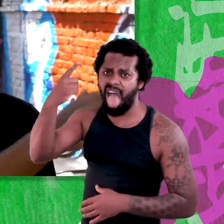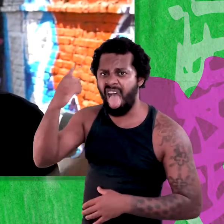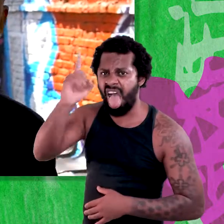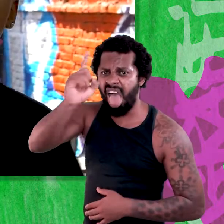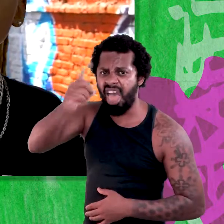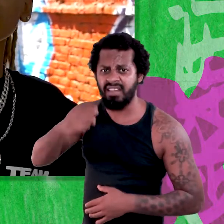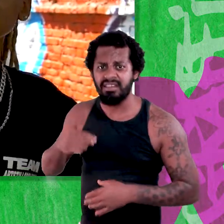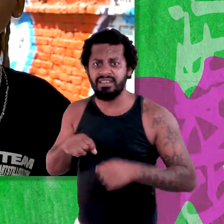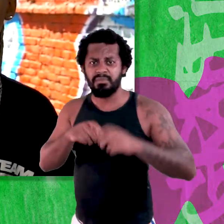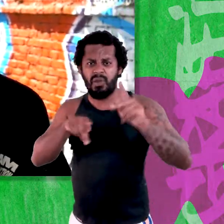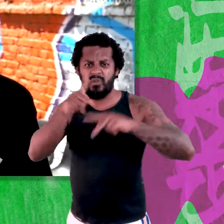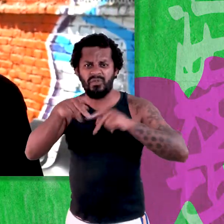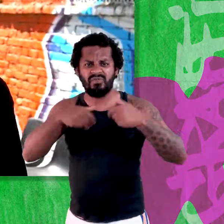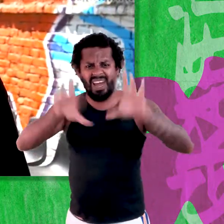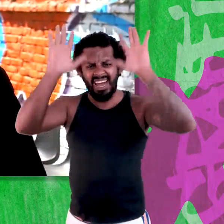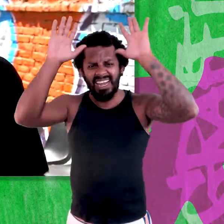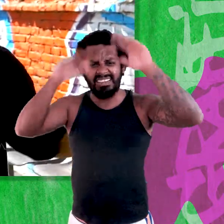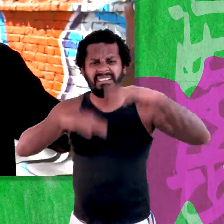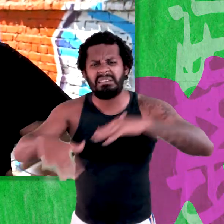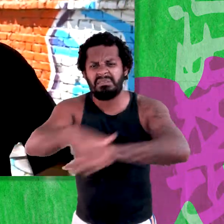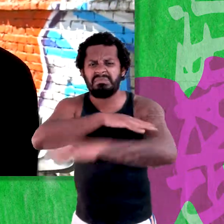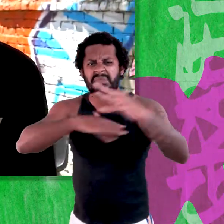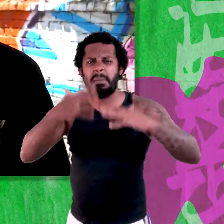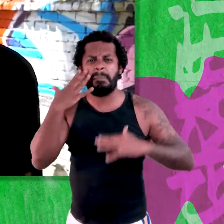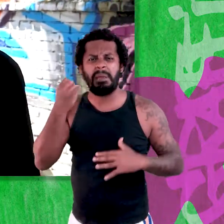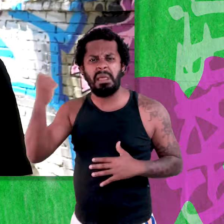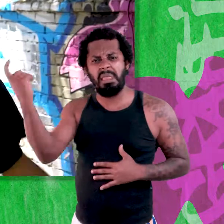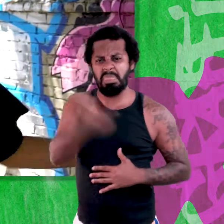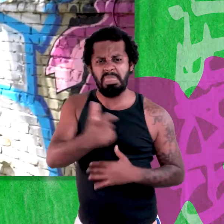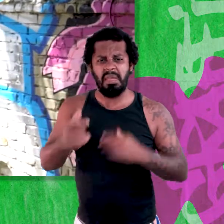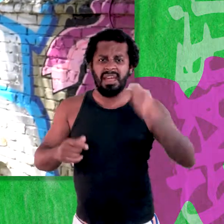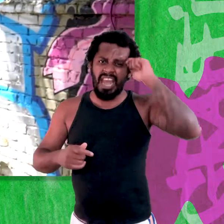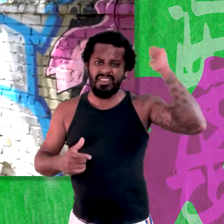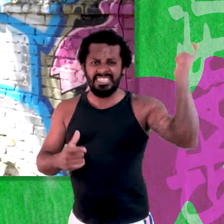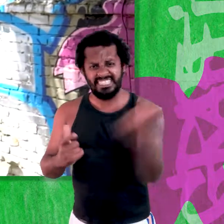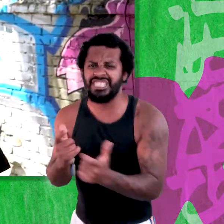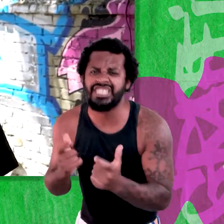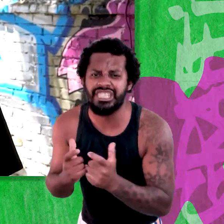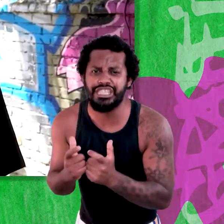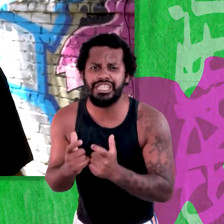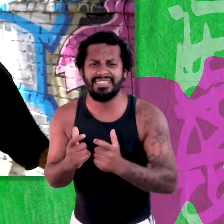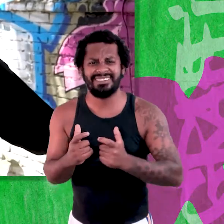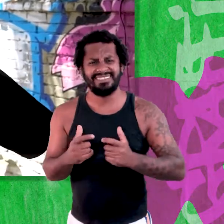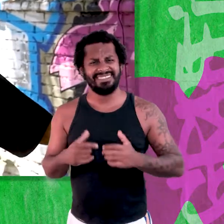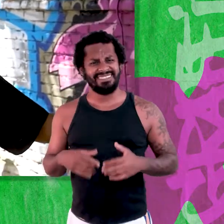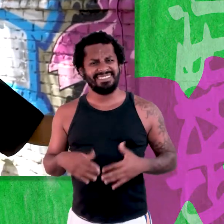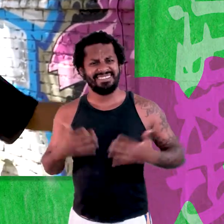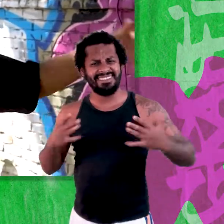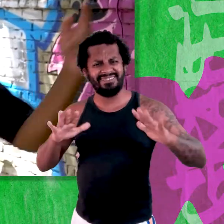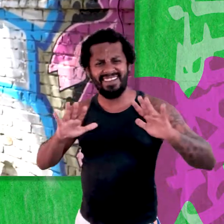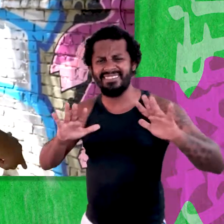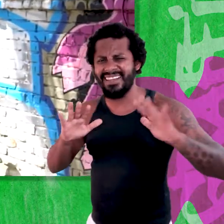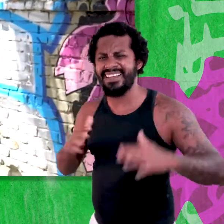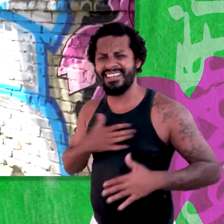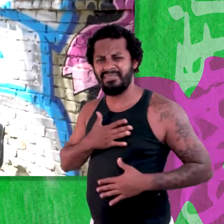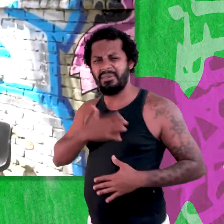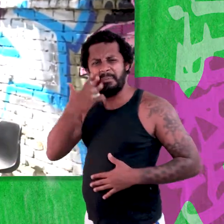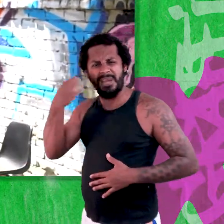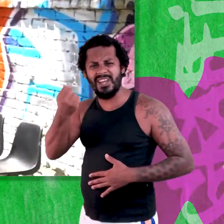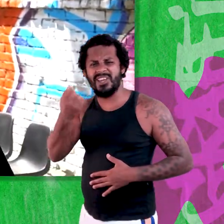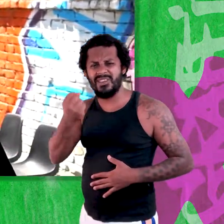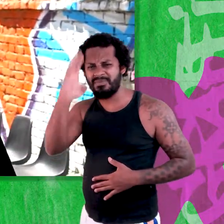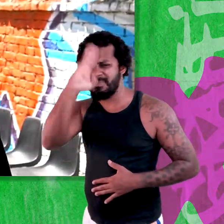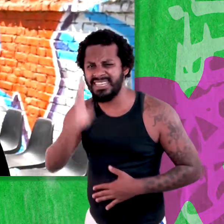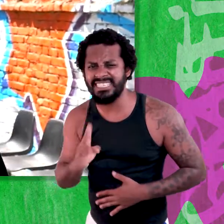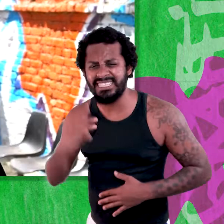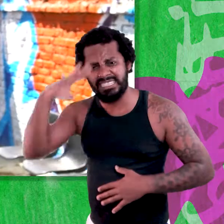jogo povo contra o povo burro Branco negro nego retroca de novo aliás branco no